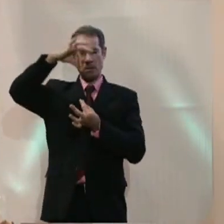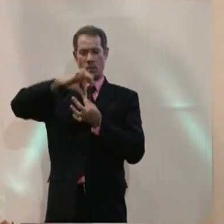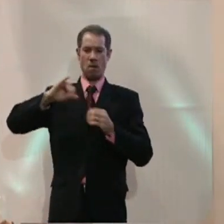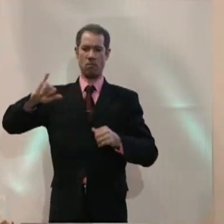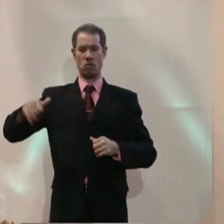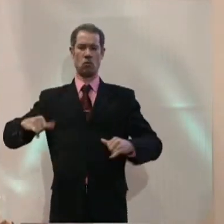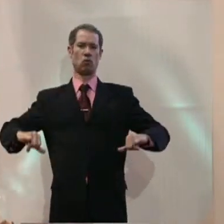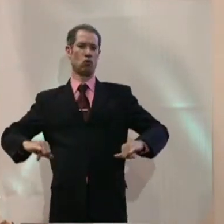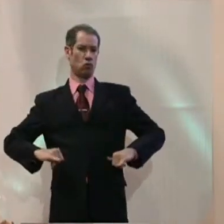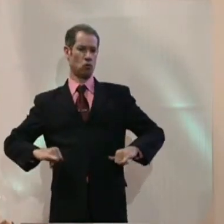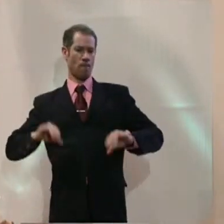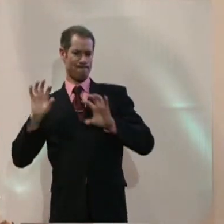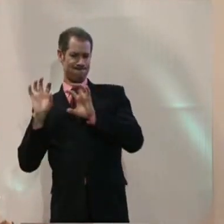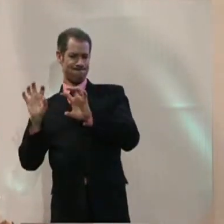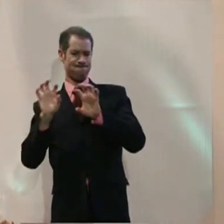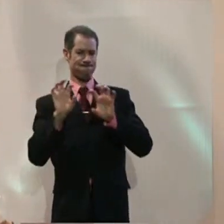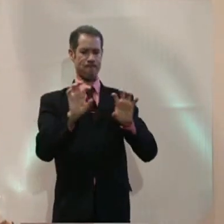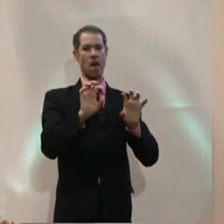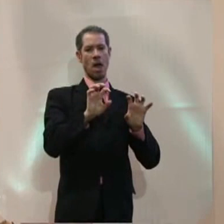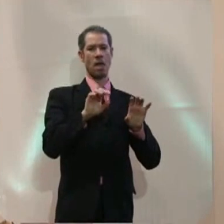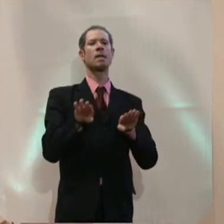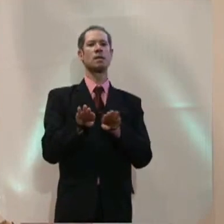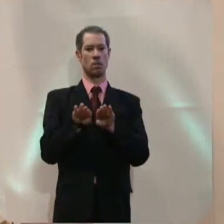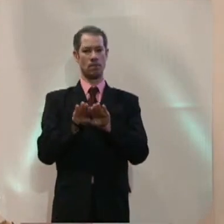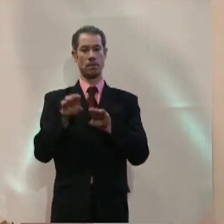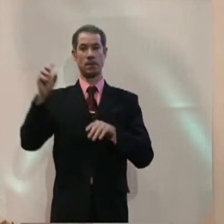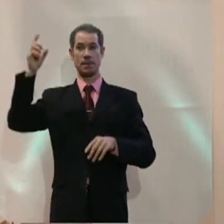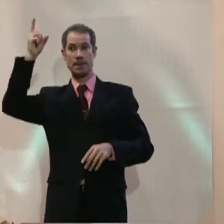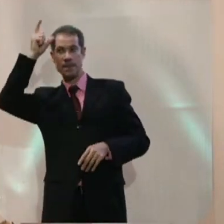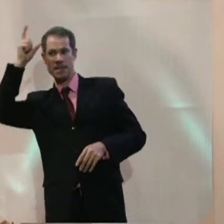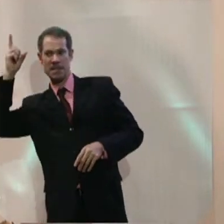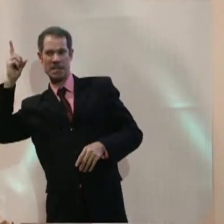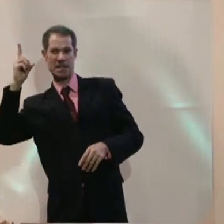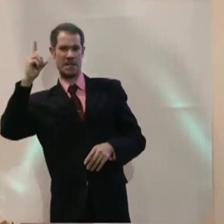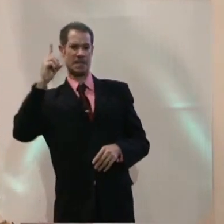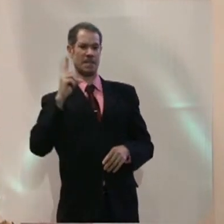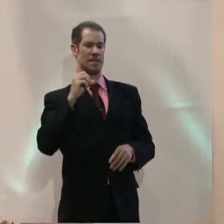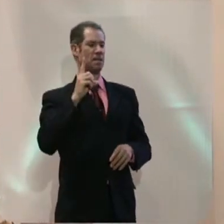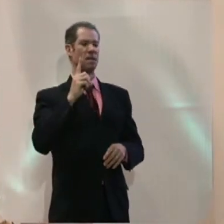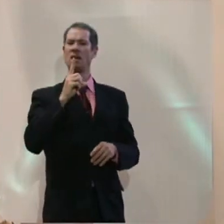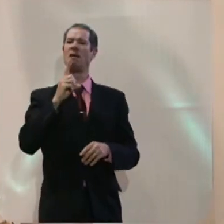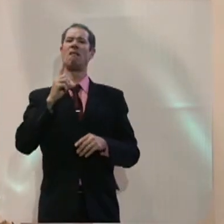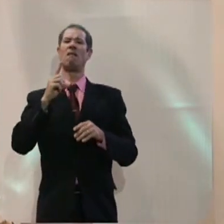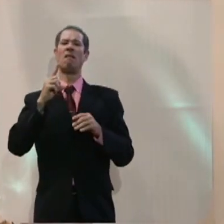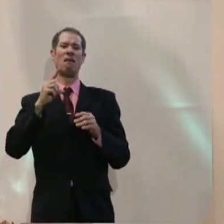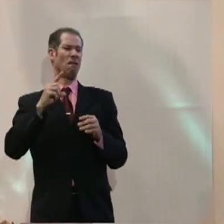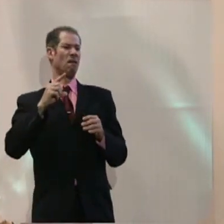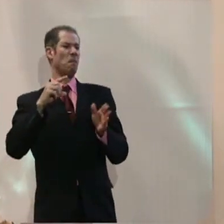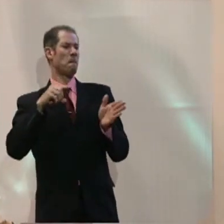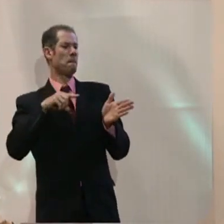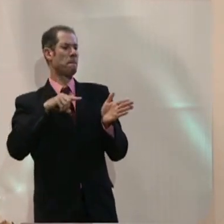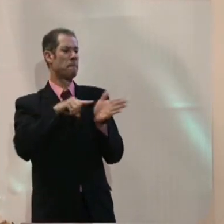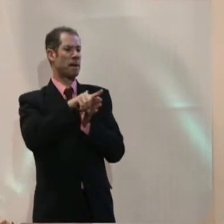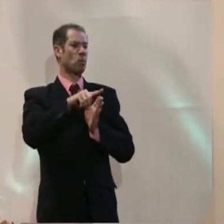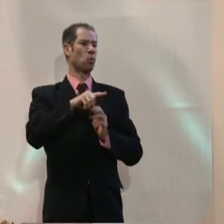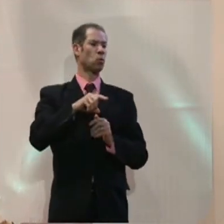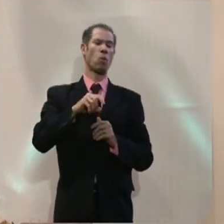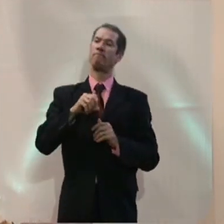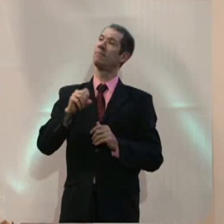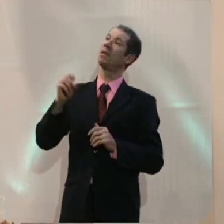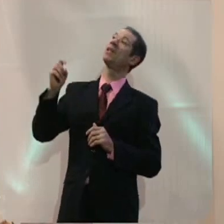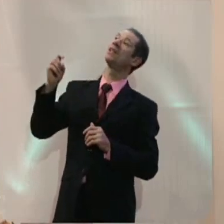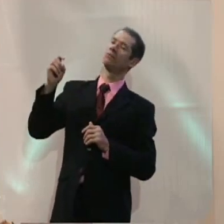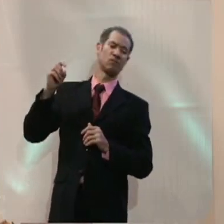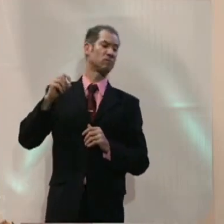enfrentando tinha a ver com isso. Satanás estava perguntando: qual é o tesouro de Jó? É o